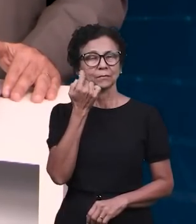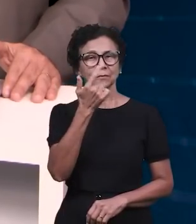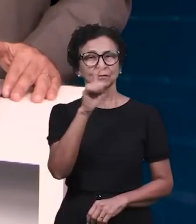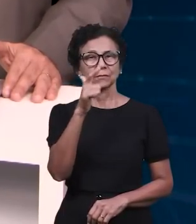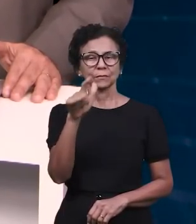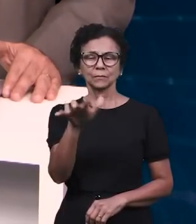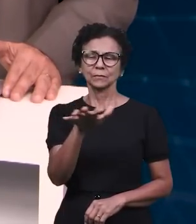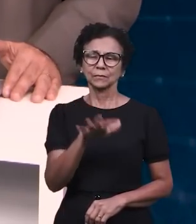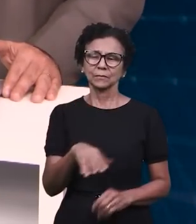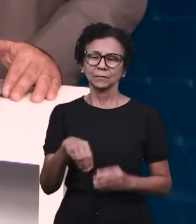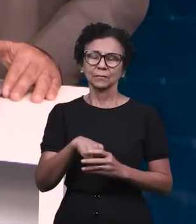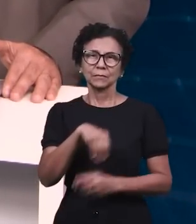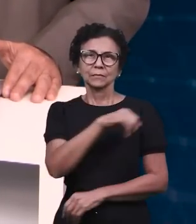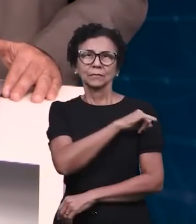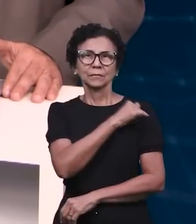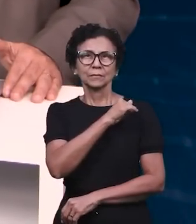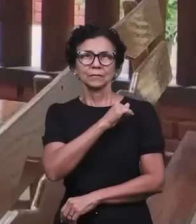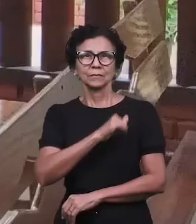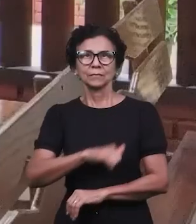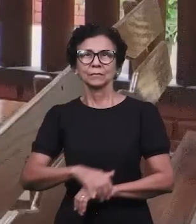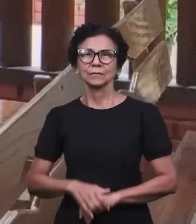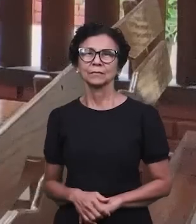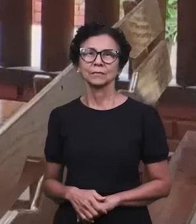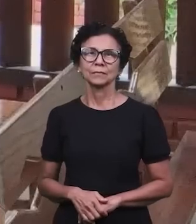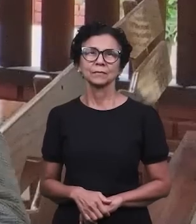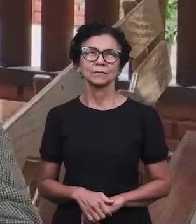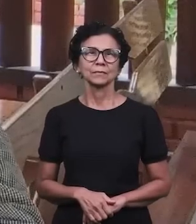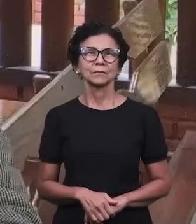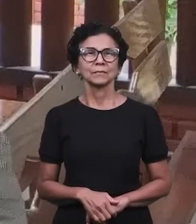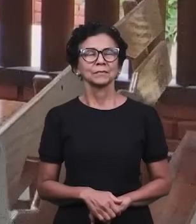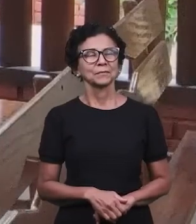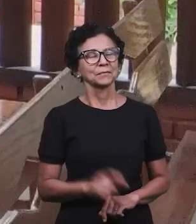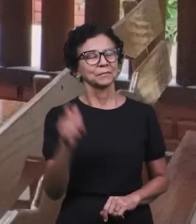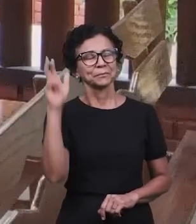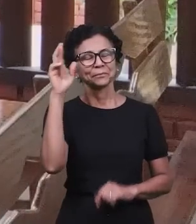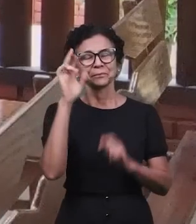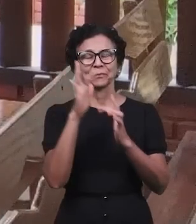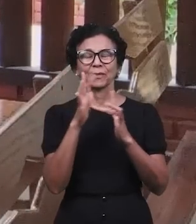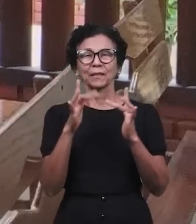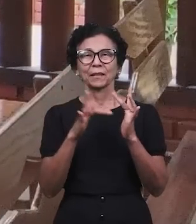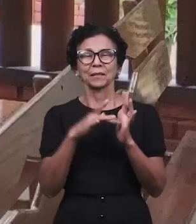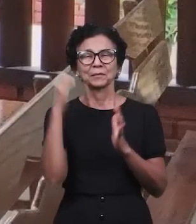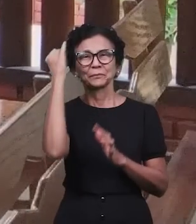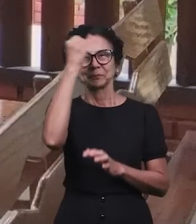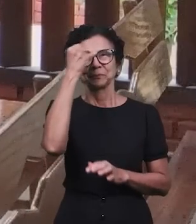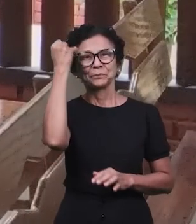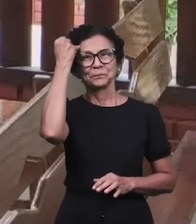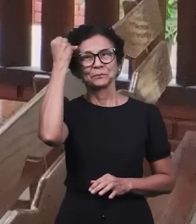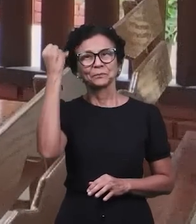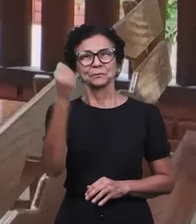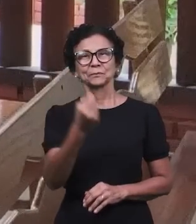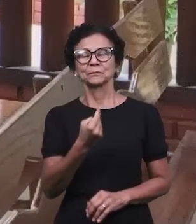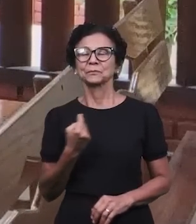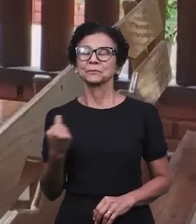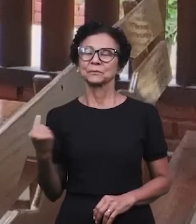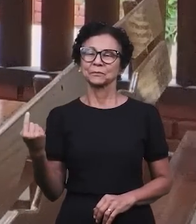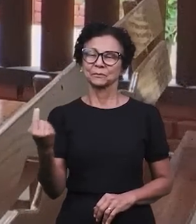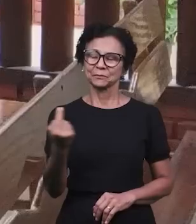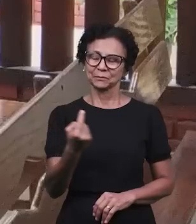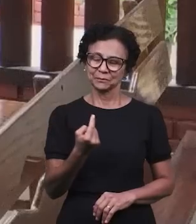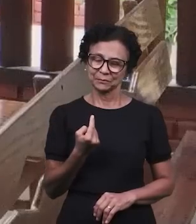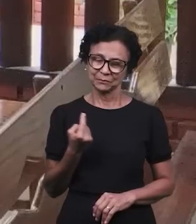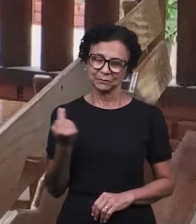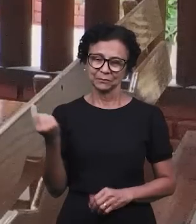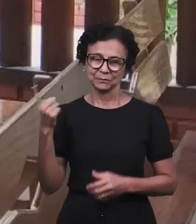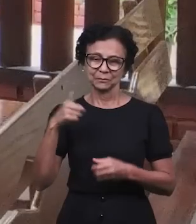do Rio. Alô, Rio de Janeiro! Fala, irmão Jorge, paz do Senhor Jesus a todos os nossos irmãos. Estamos de